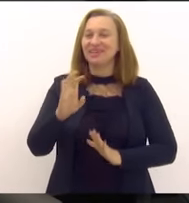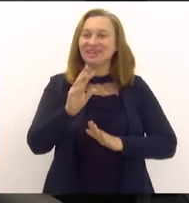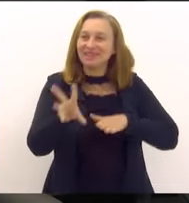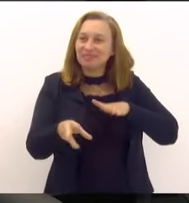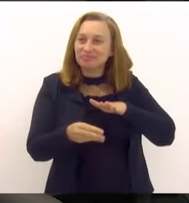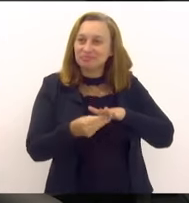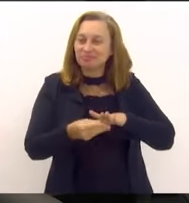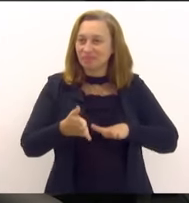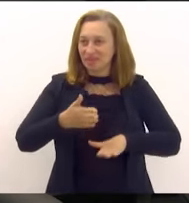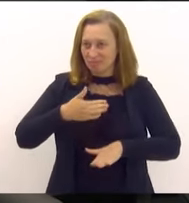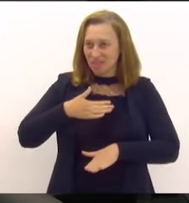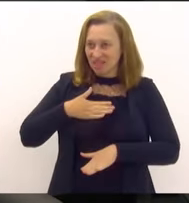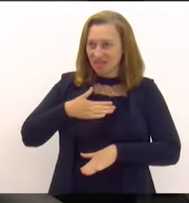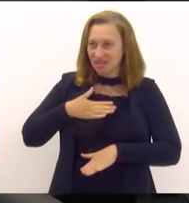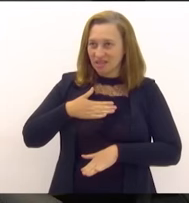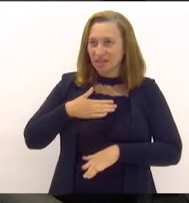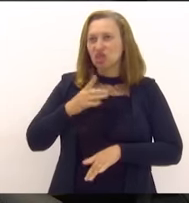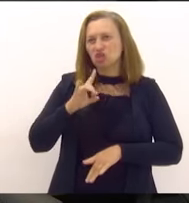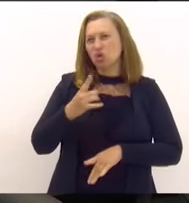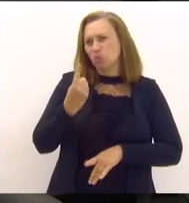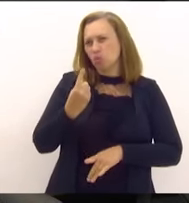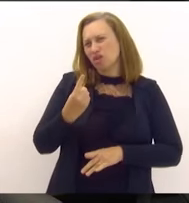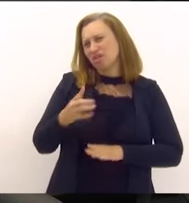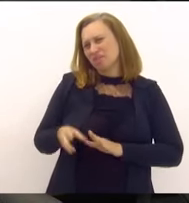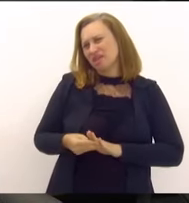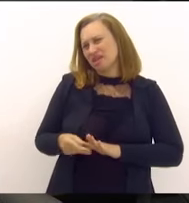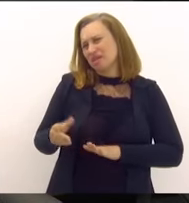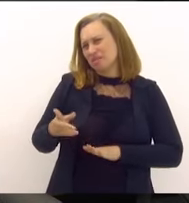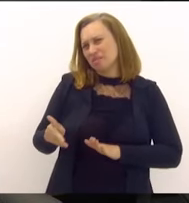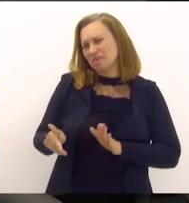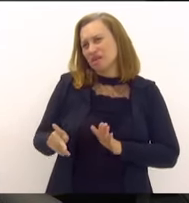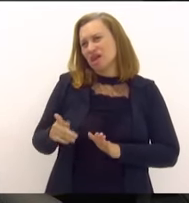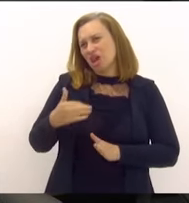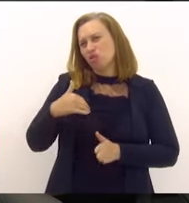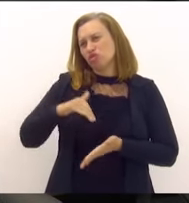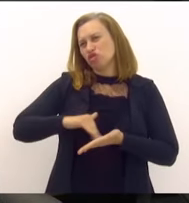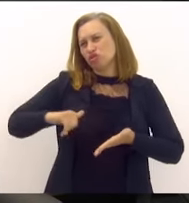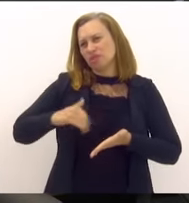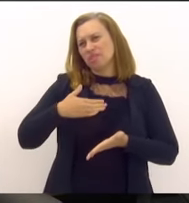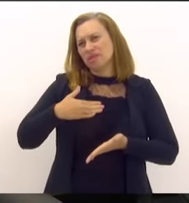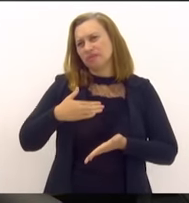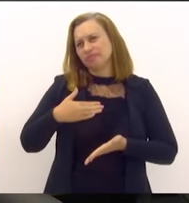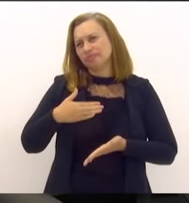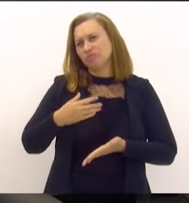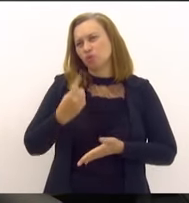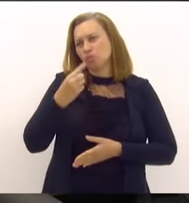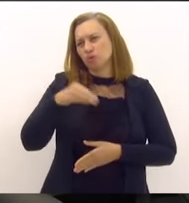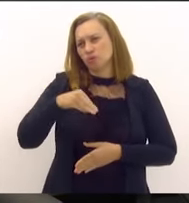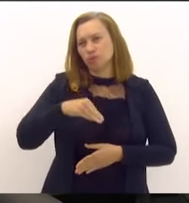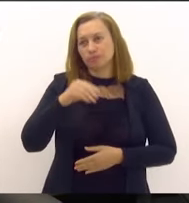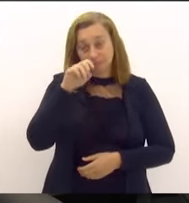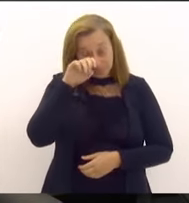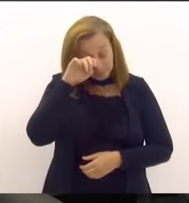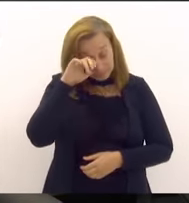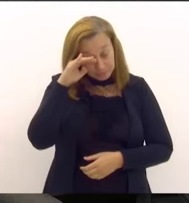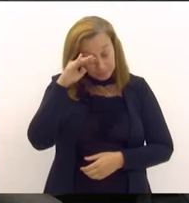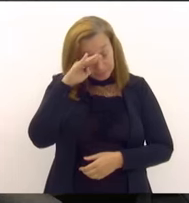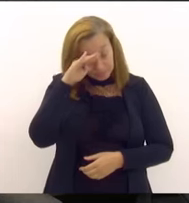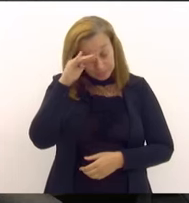minha, porque só tem uma emenda. Se for, eu retiro. Um minuto. A